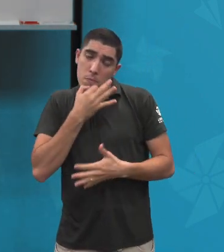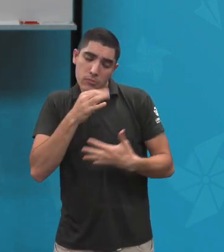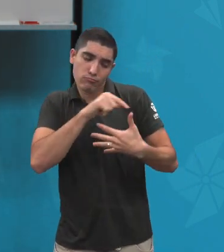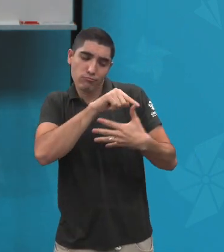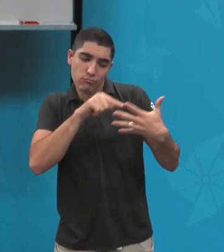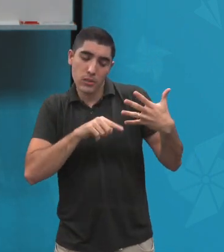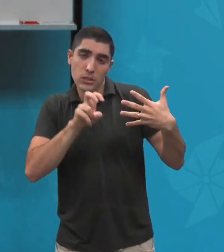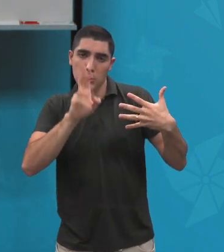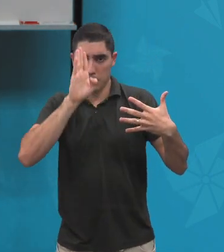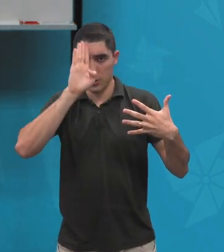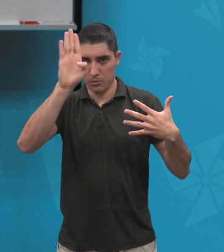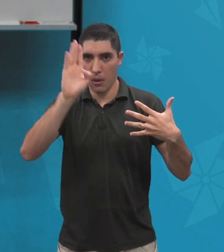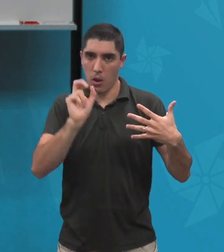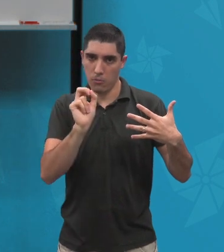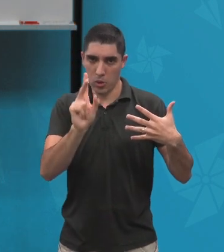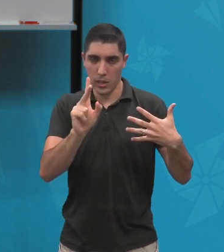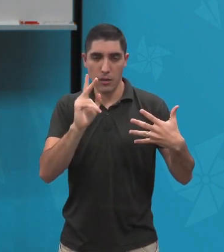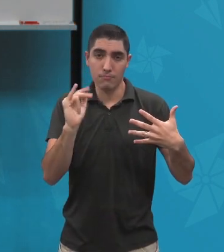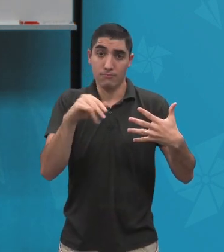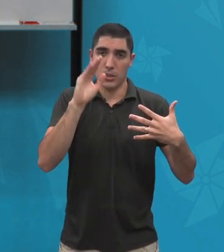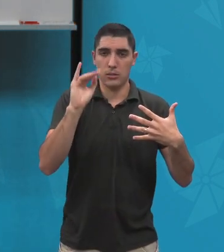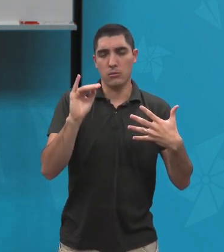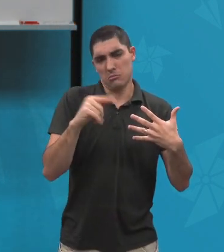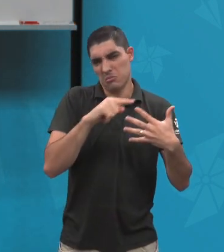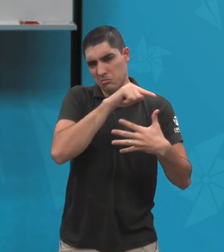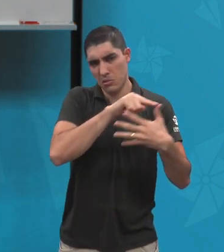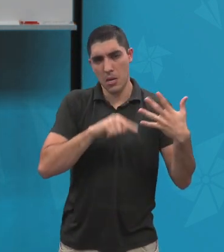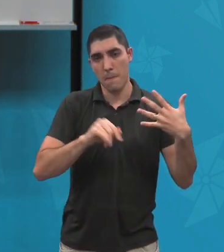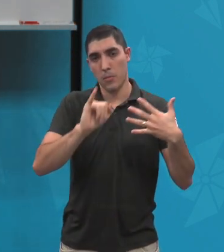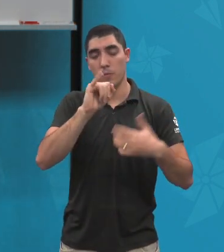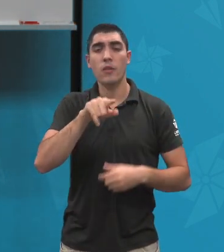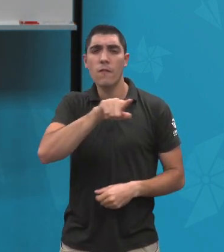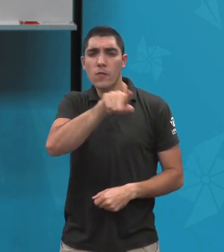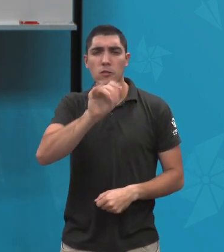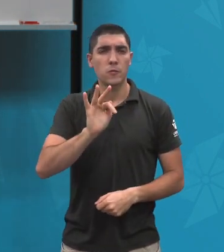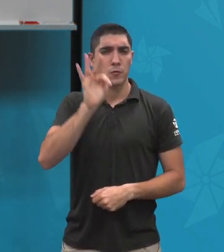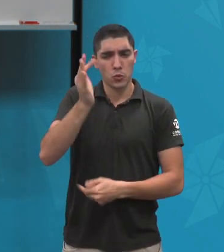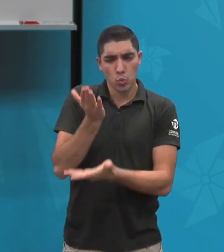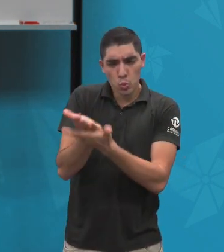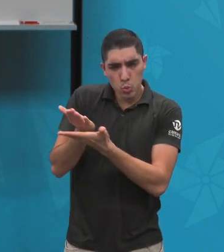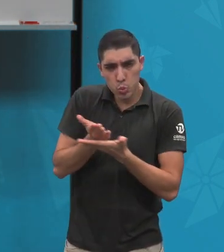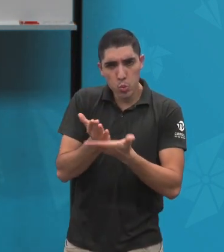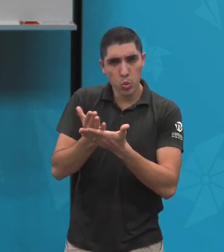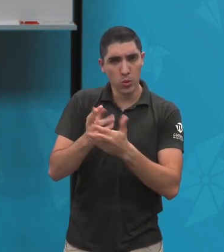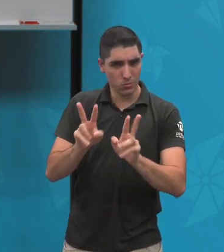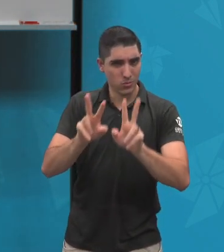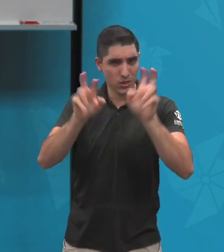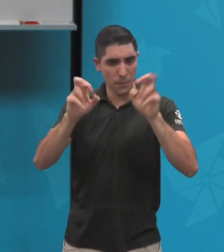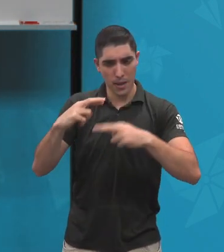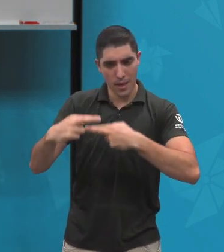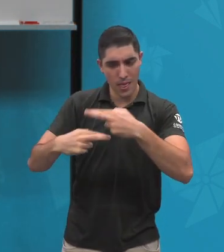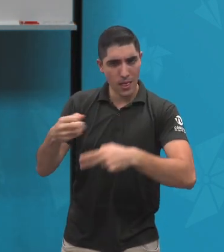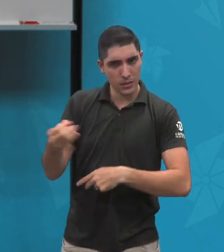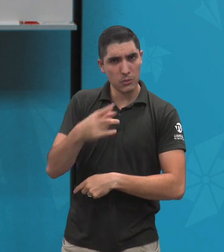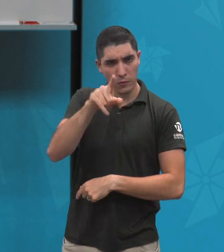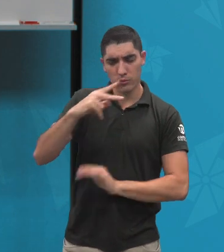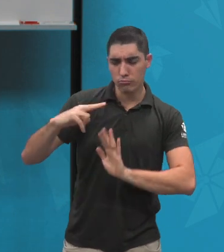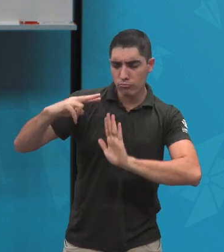momento filosófico. Quando vocês forem estudar Renascimento, lendo as apostilas, vocês vão